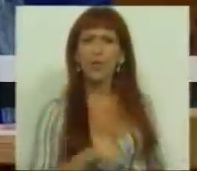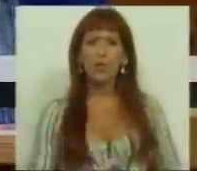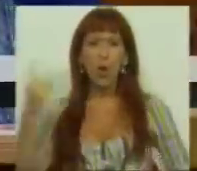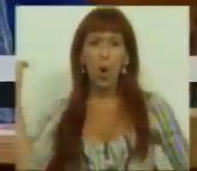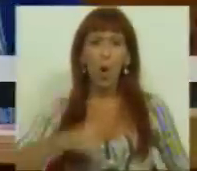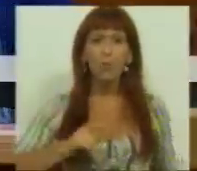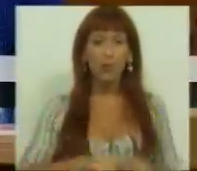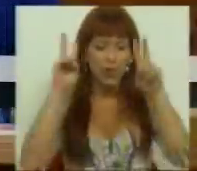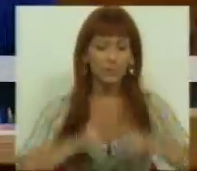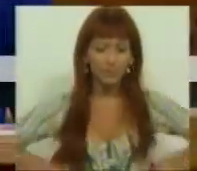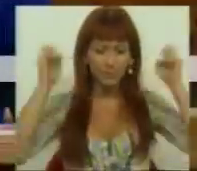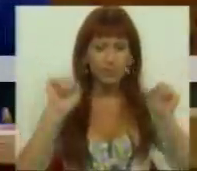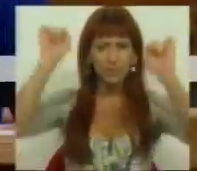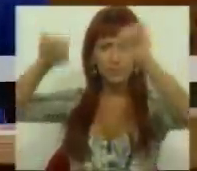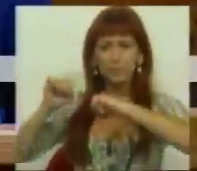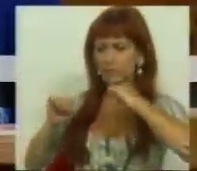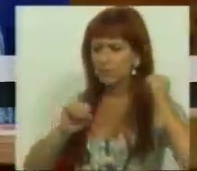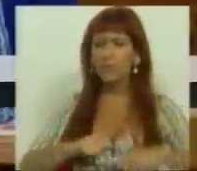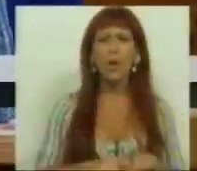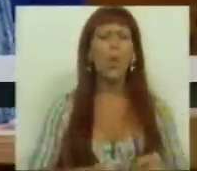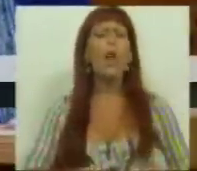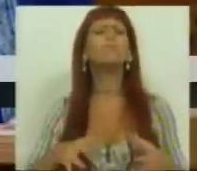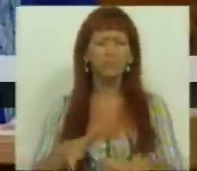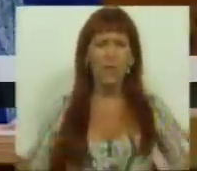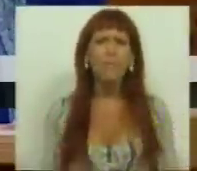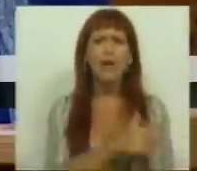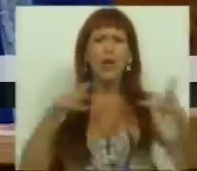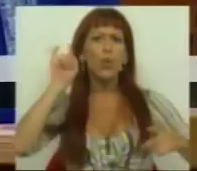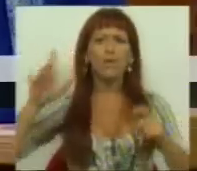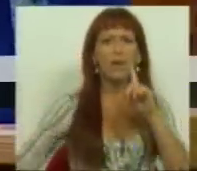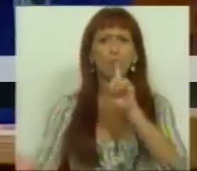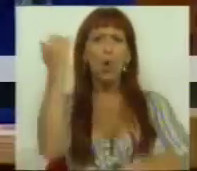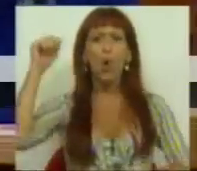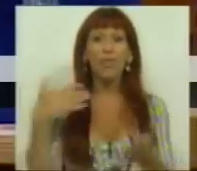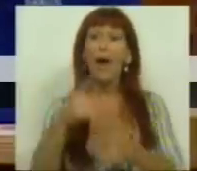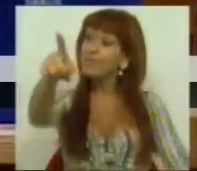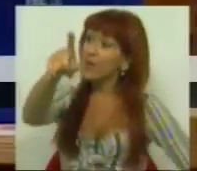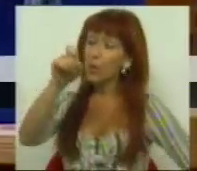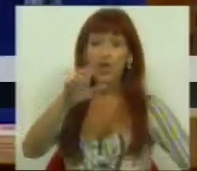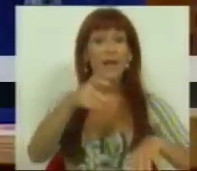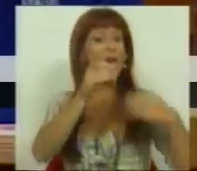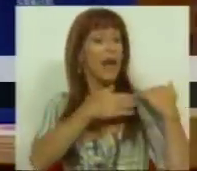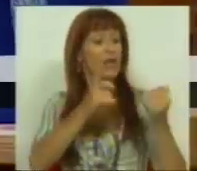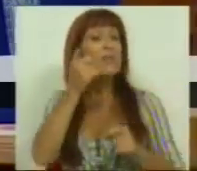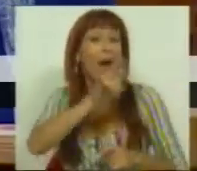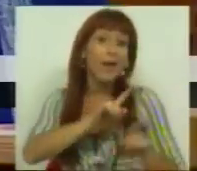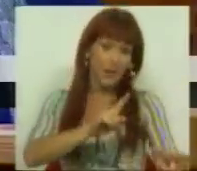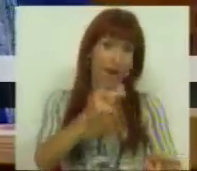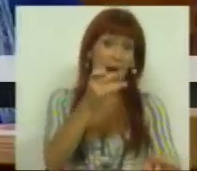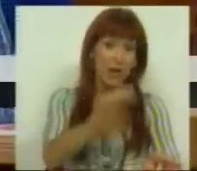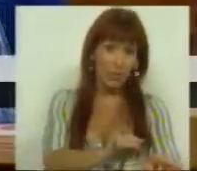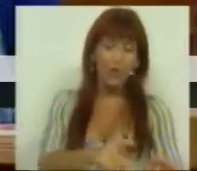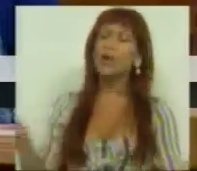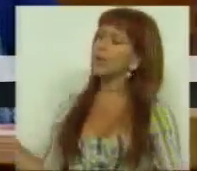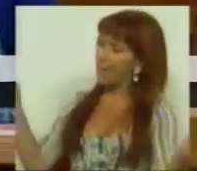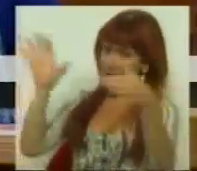que a obrigação de encontrar um consenso que permita chegar a uma maioria qualificada para a nomeação do responsável pela RTP E